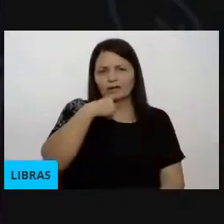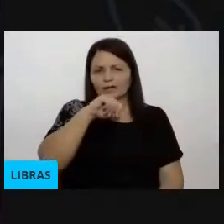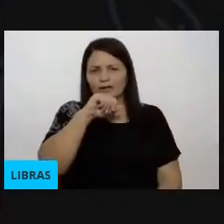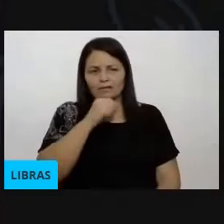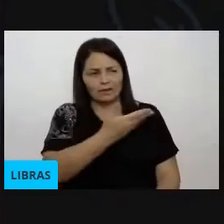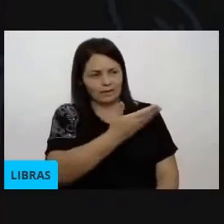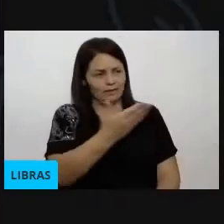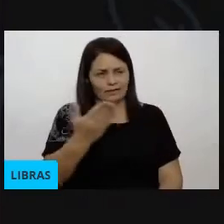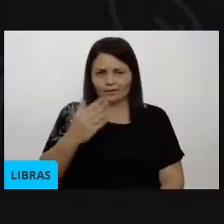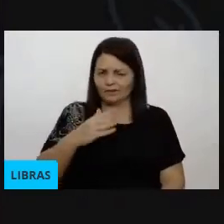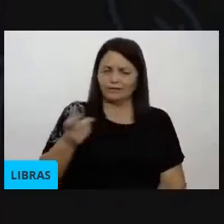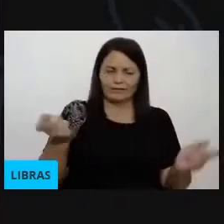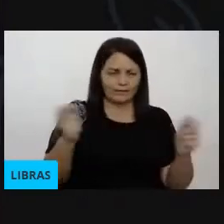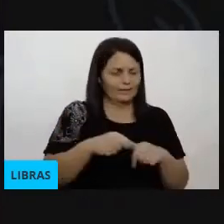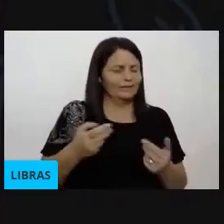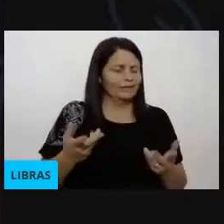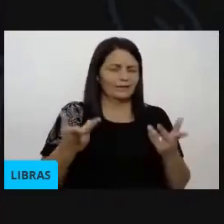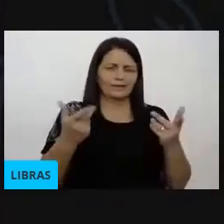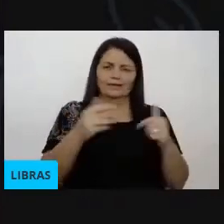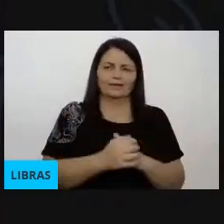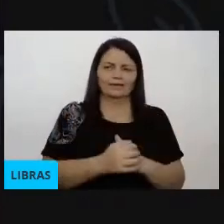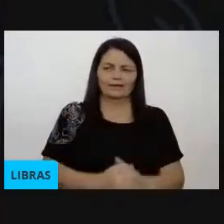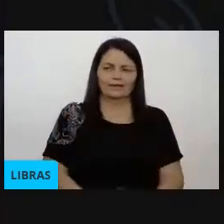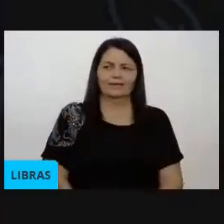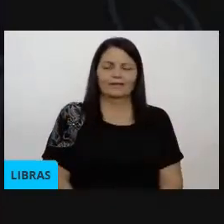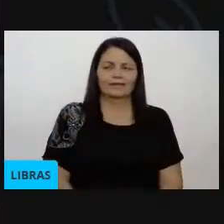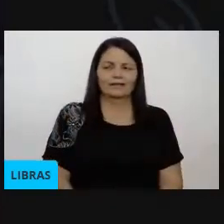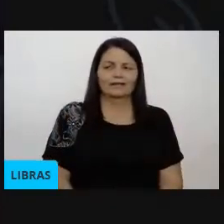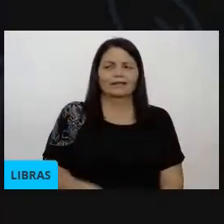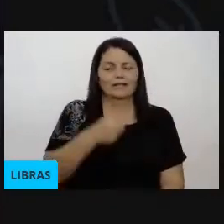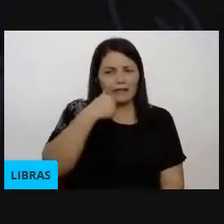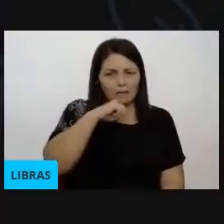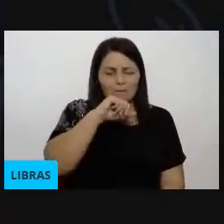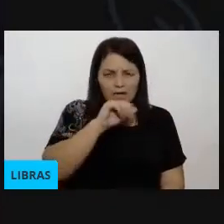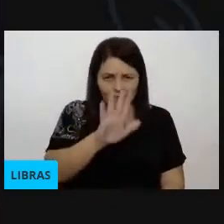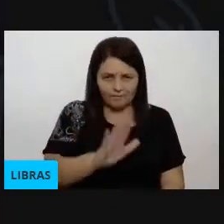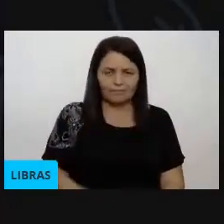capazes. É incrível. Eu volto a falar, não é a mulher, não. É a mãe.